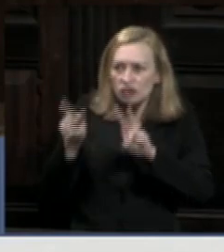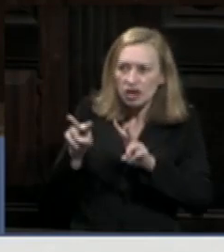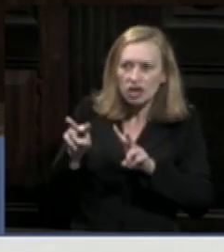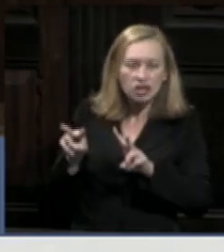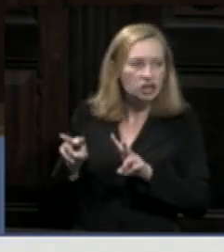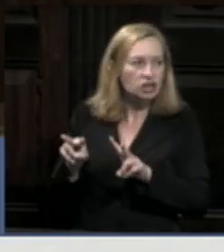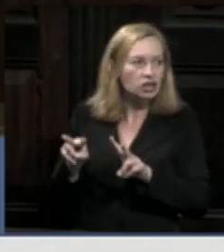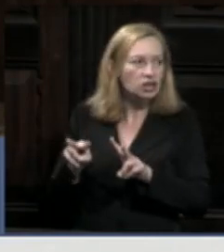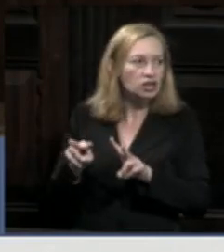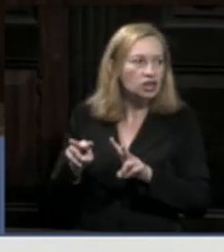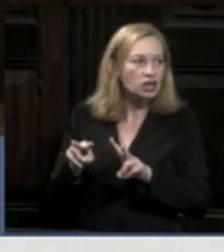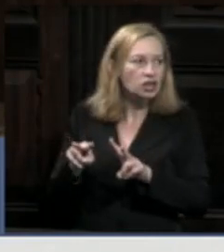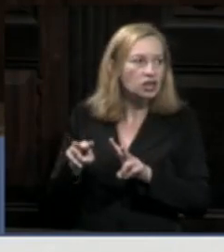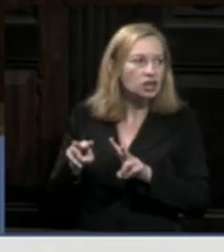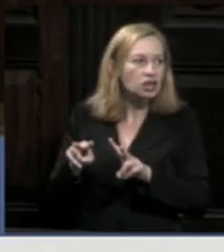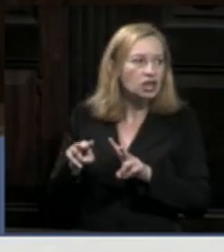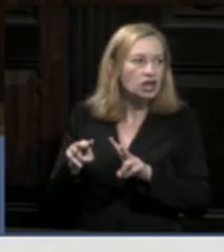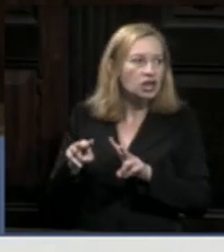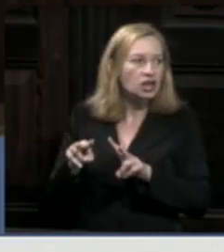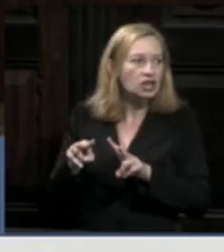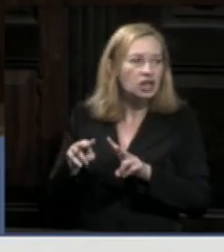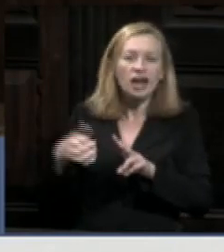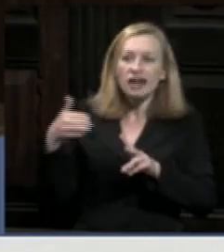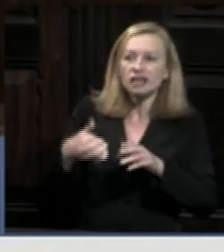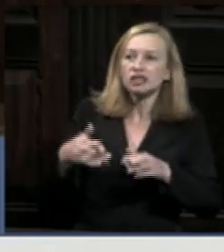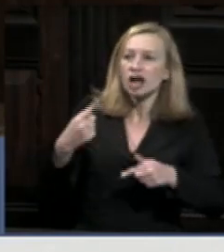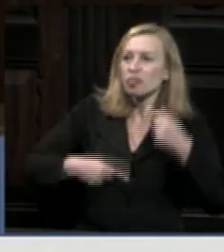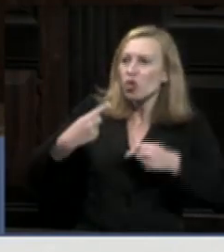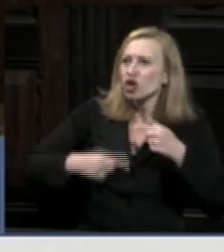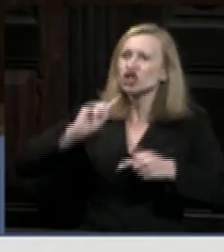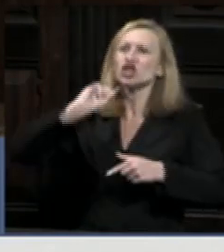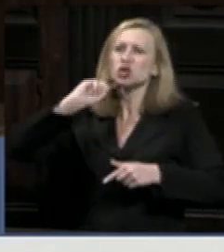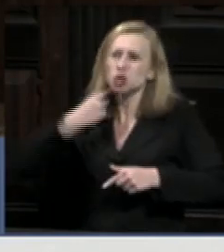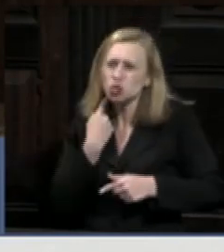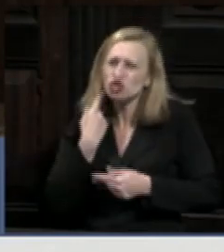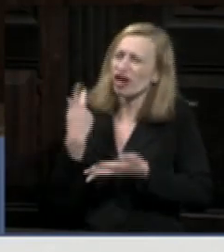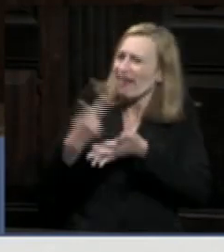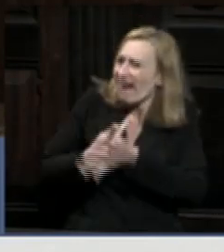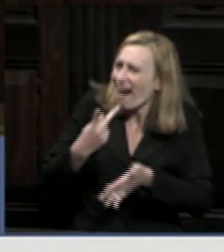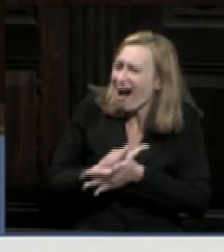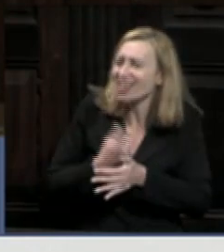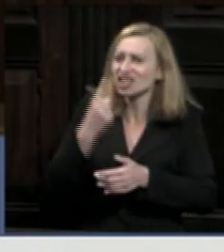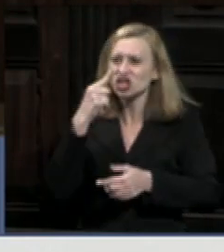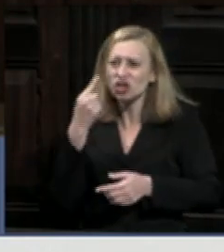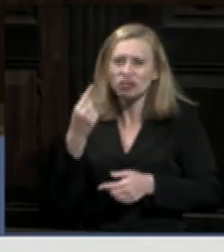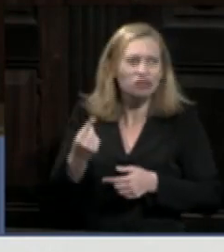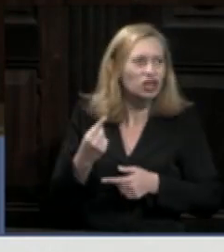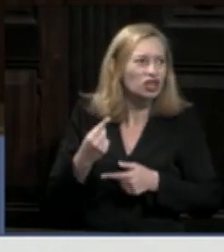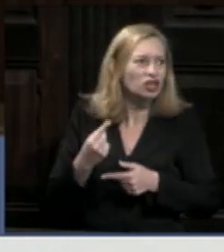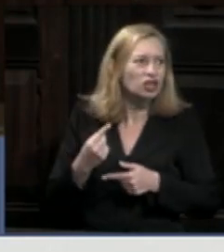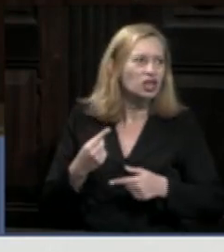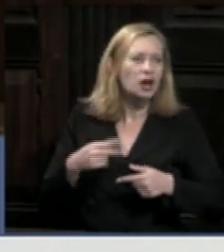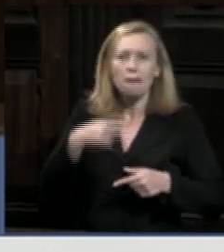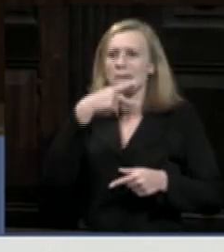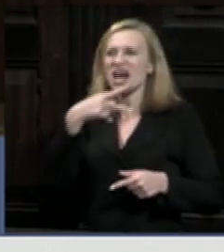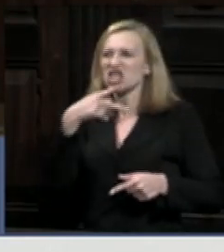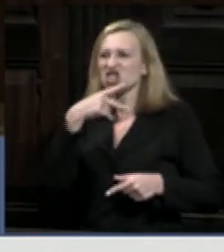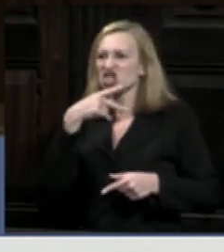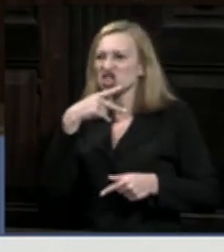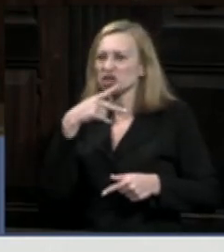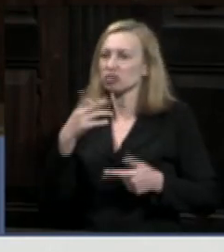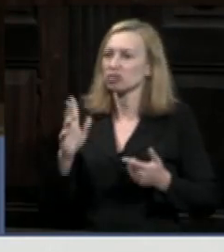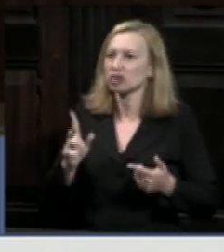e aí entra a política suja nojenta de que a não é do meu partido quero mais é que se